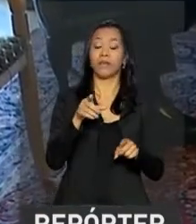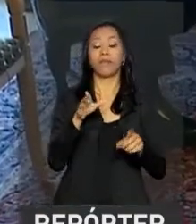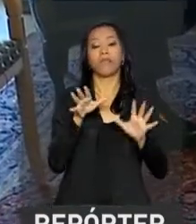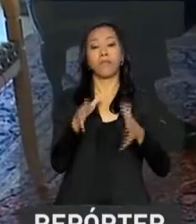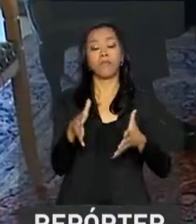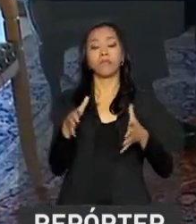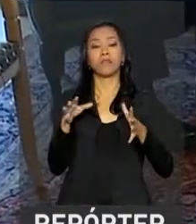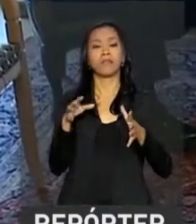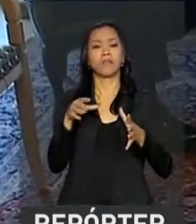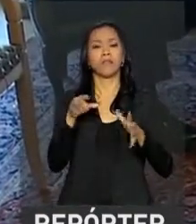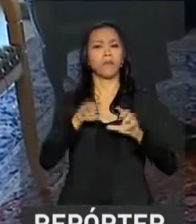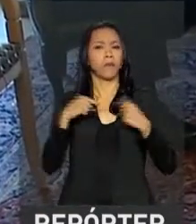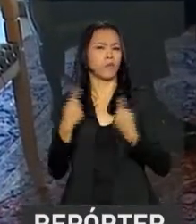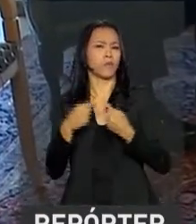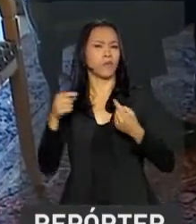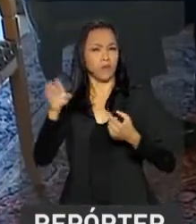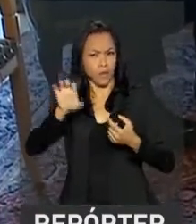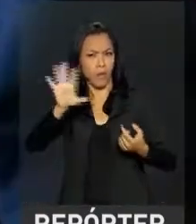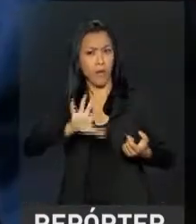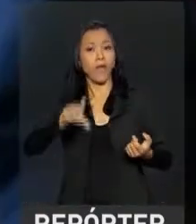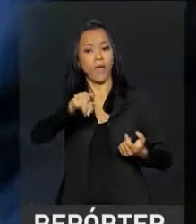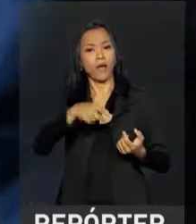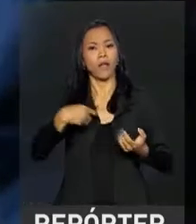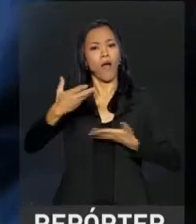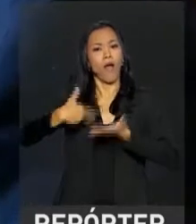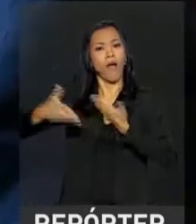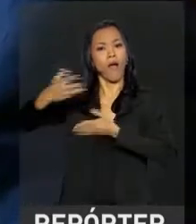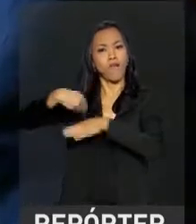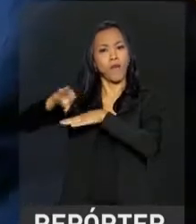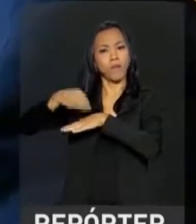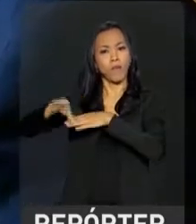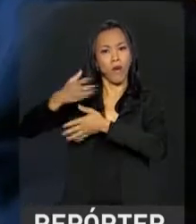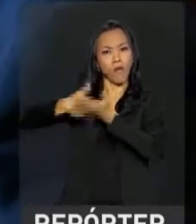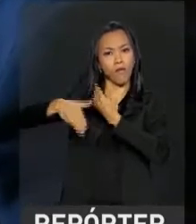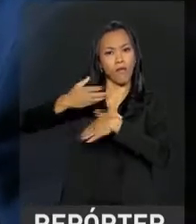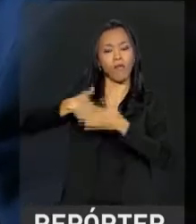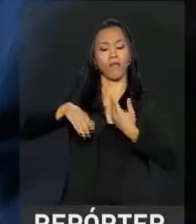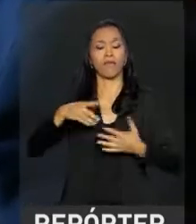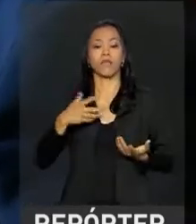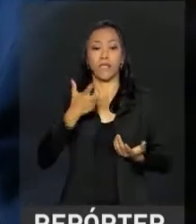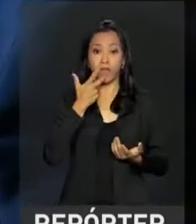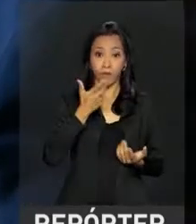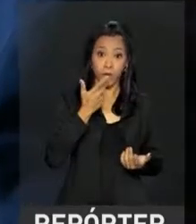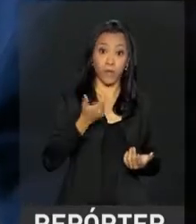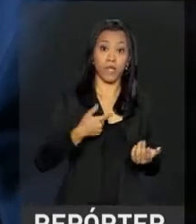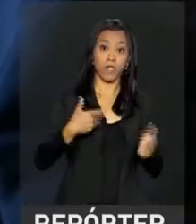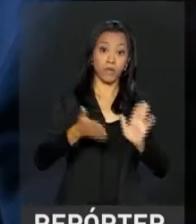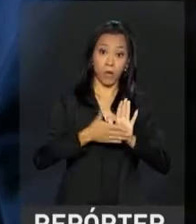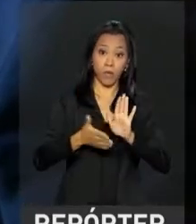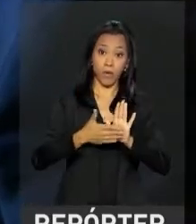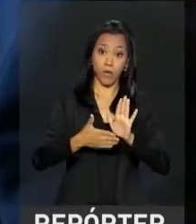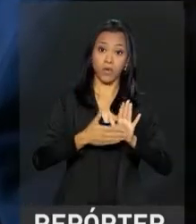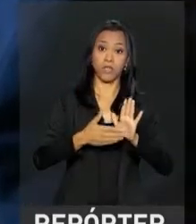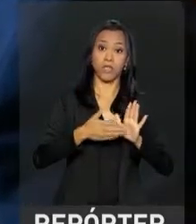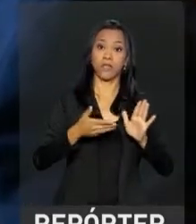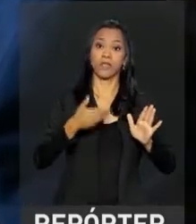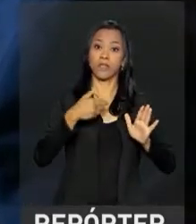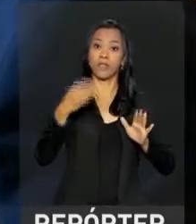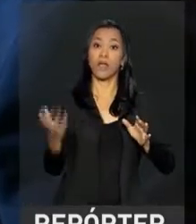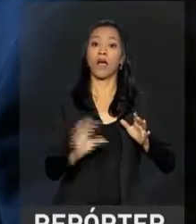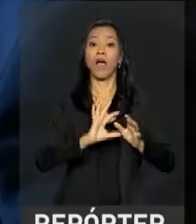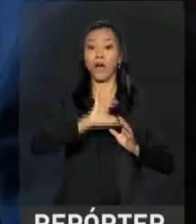trocou informações com Michel Temer sobre a situação do Brasil e afirmou que as reformas em curso são importantes